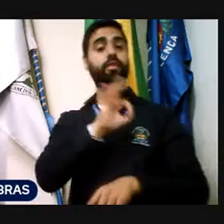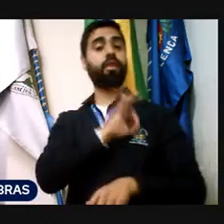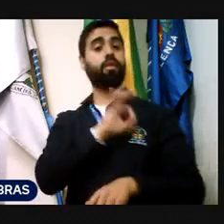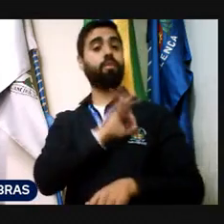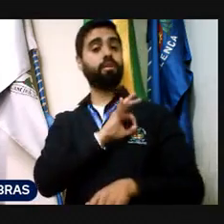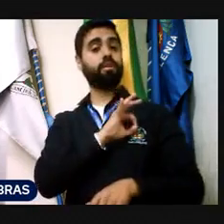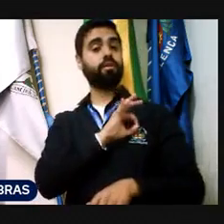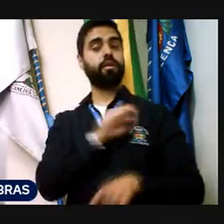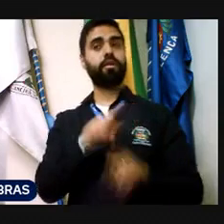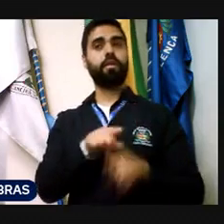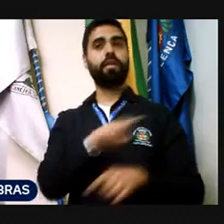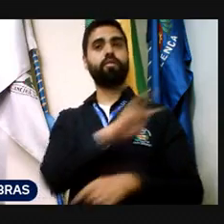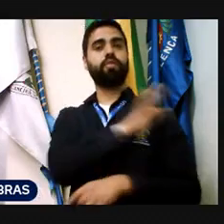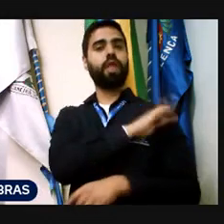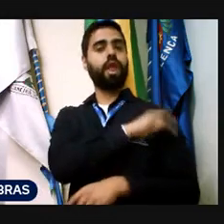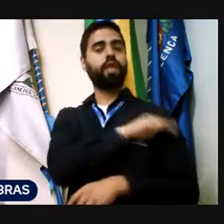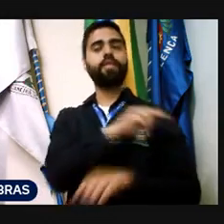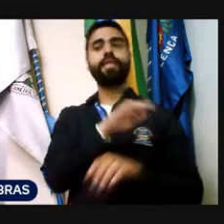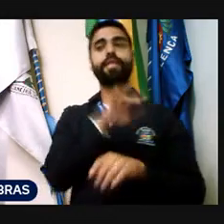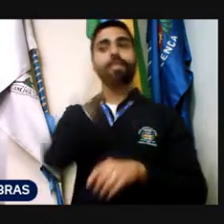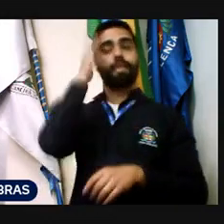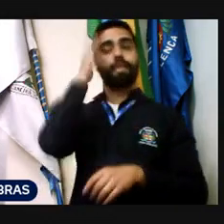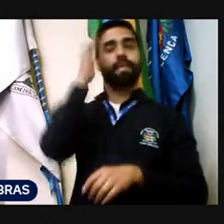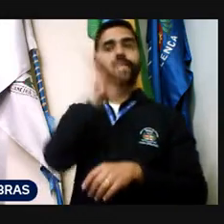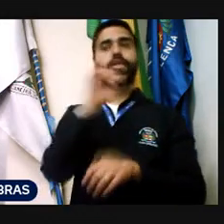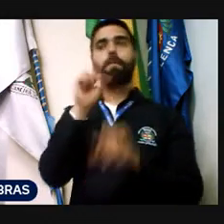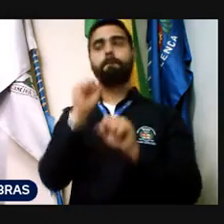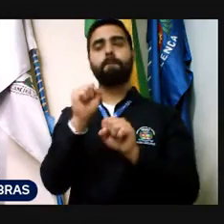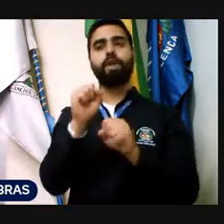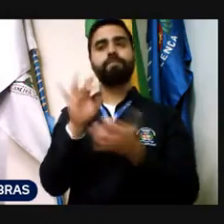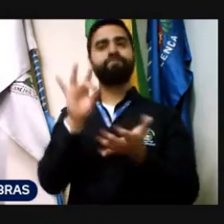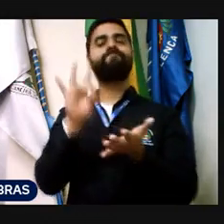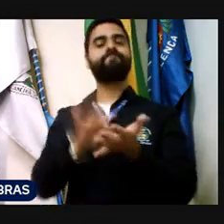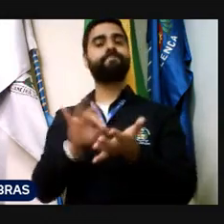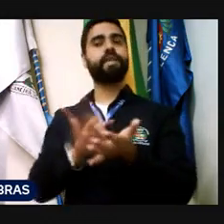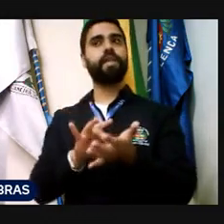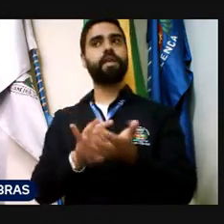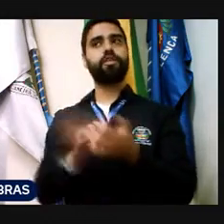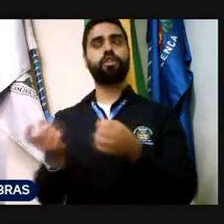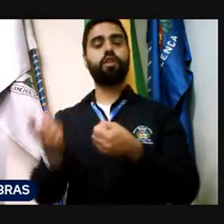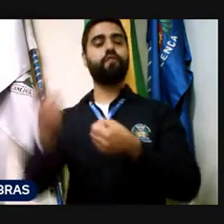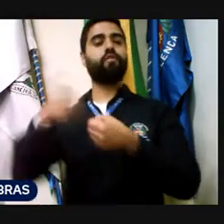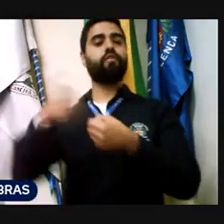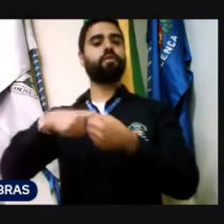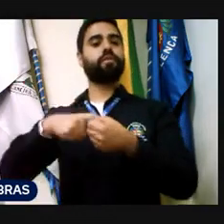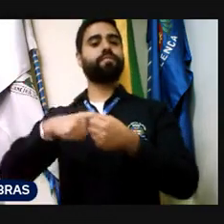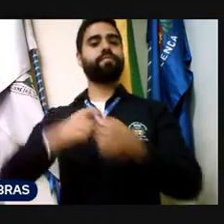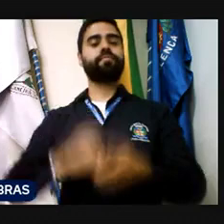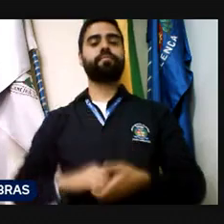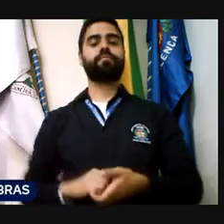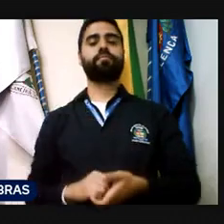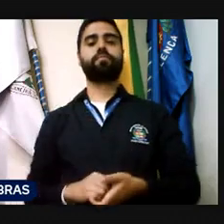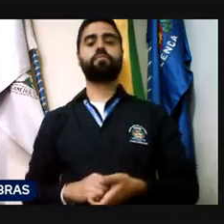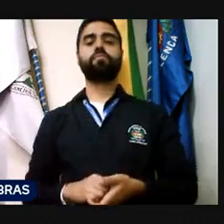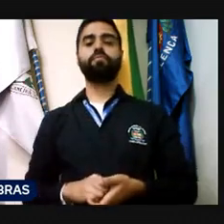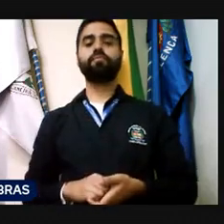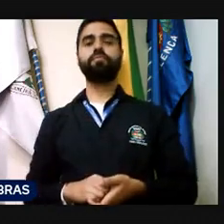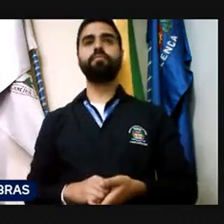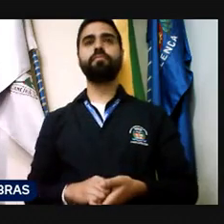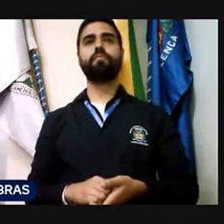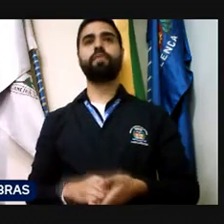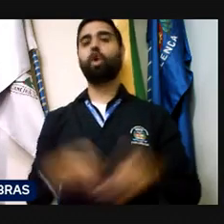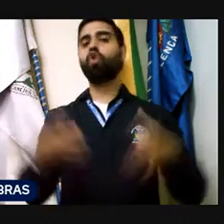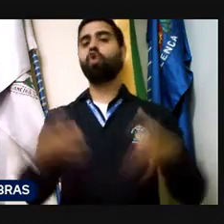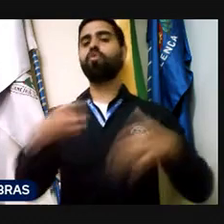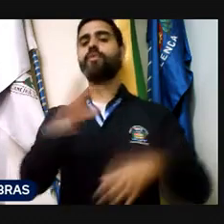do tenente, a possibilidade, né, a real possibilidade da retomada do